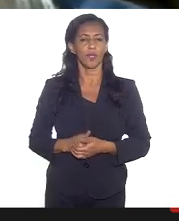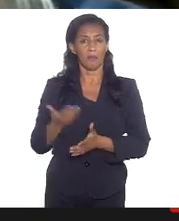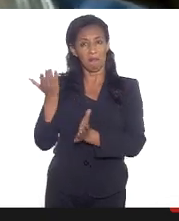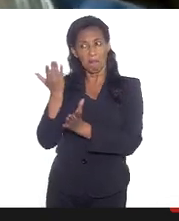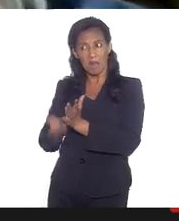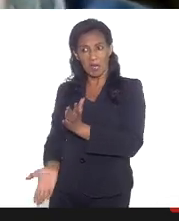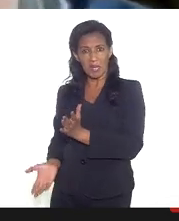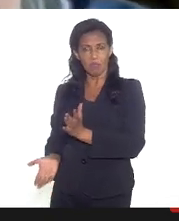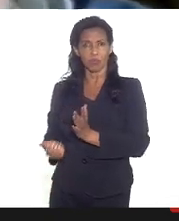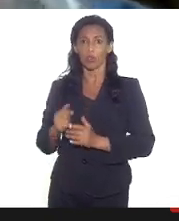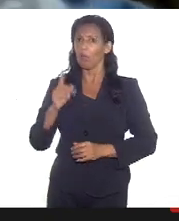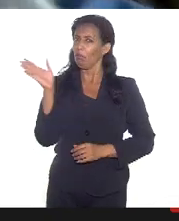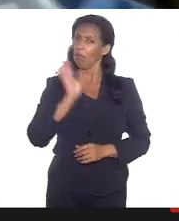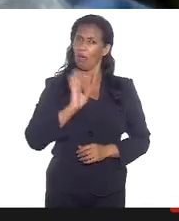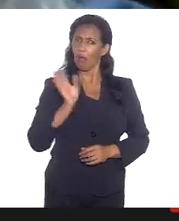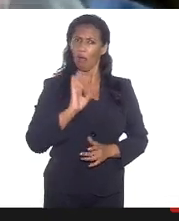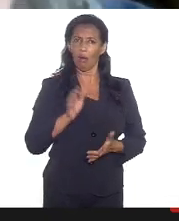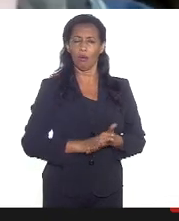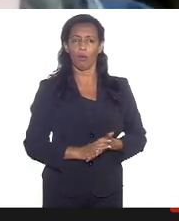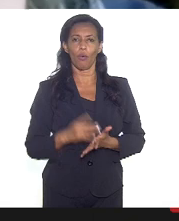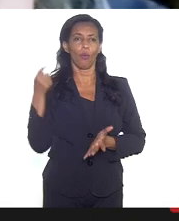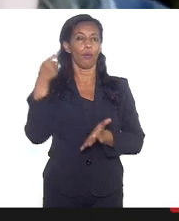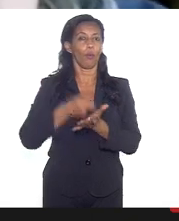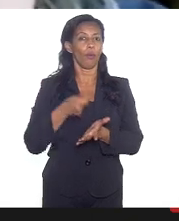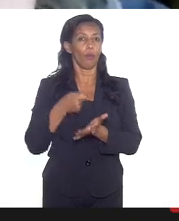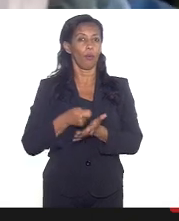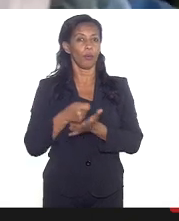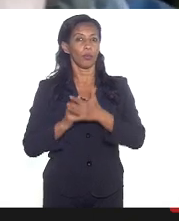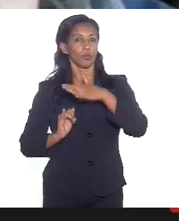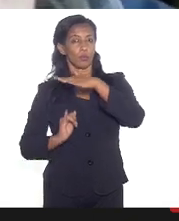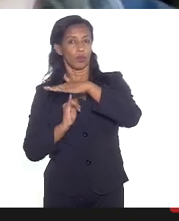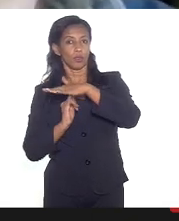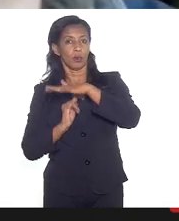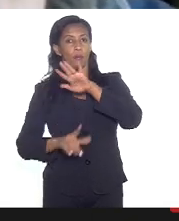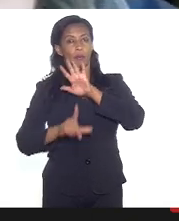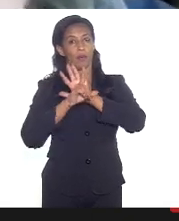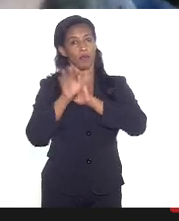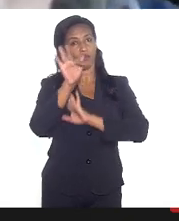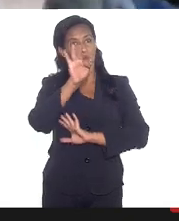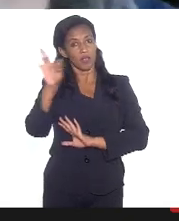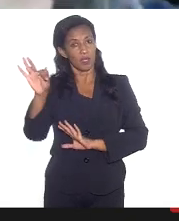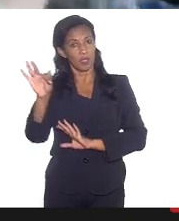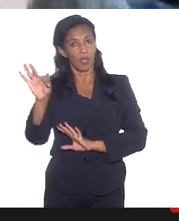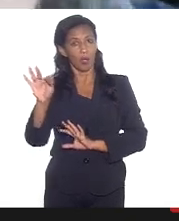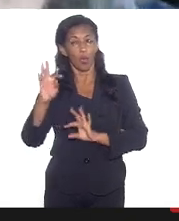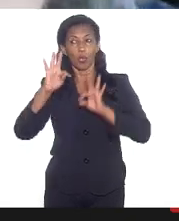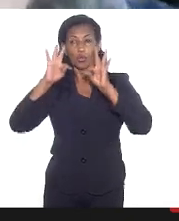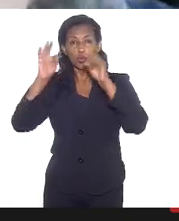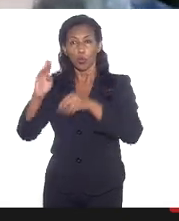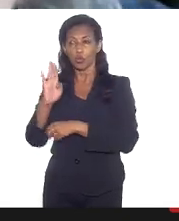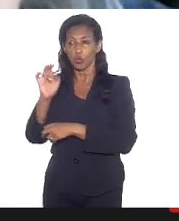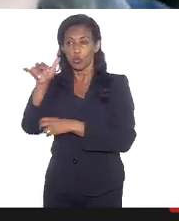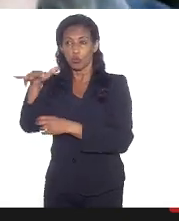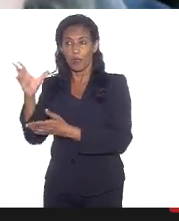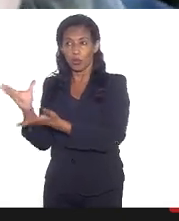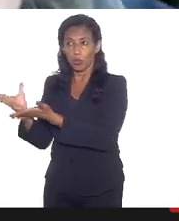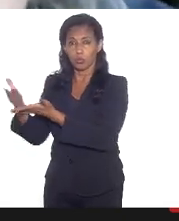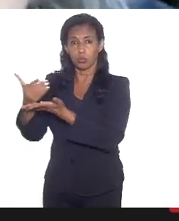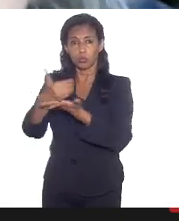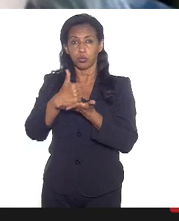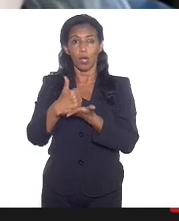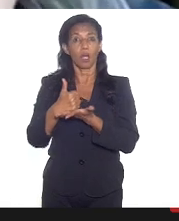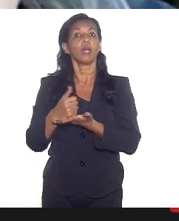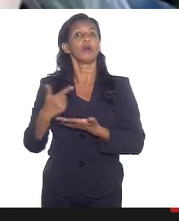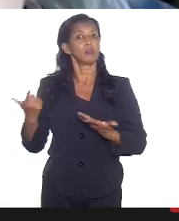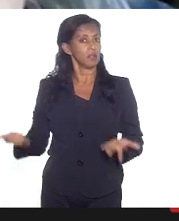Perdemos? Foi extinta? Não. Obrigou-se a uma extinção por uma lei federal. Todos os bens e direitos da rede são